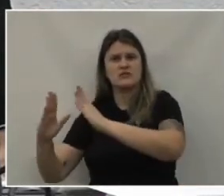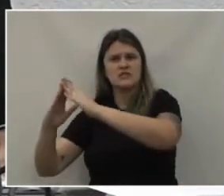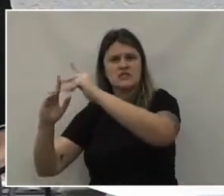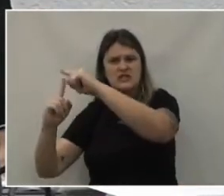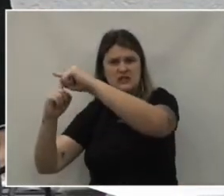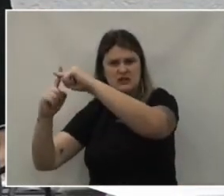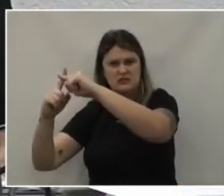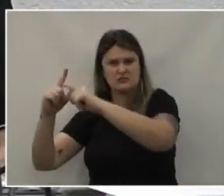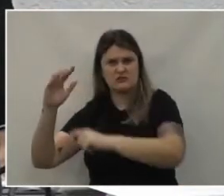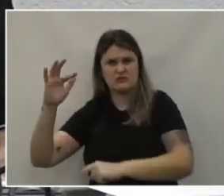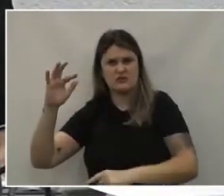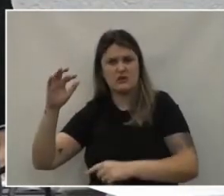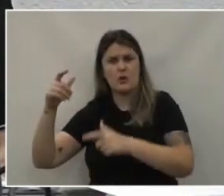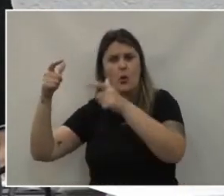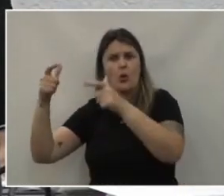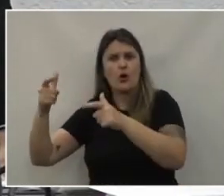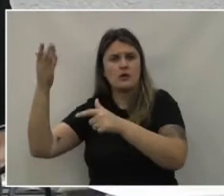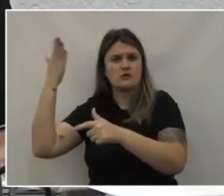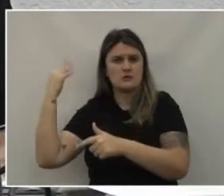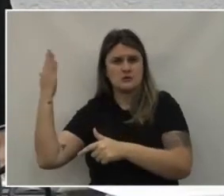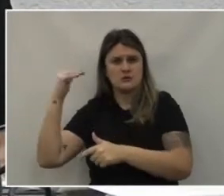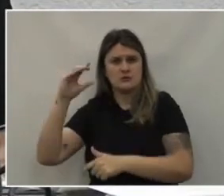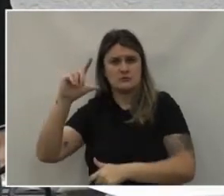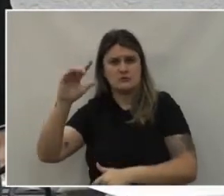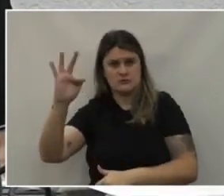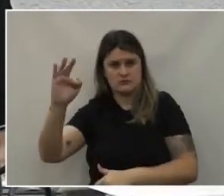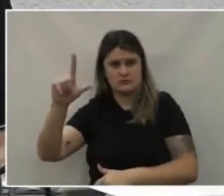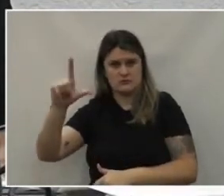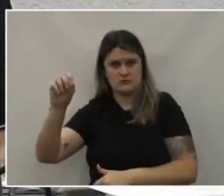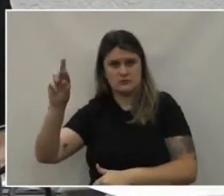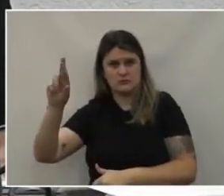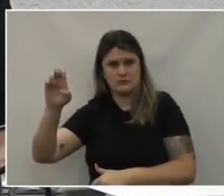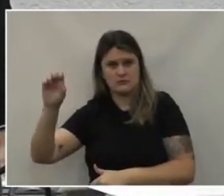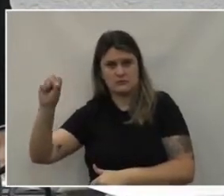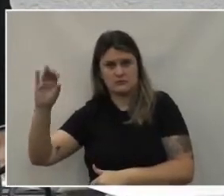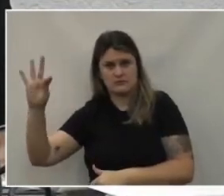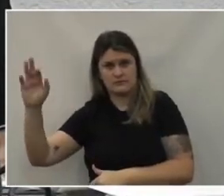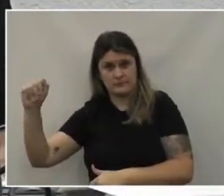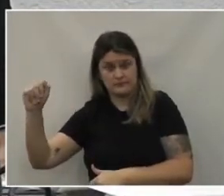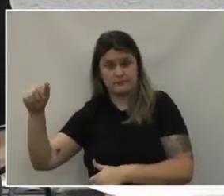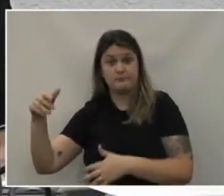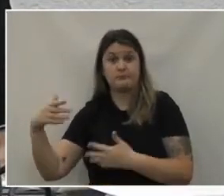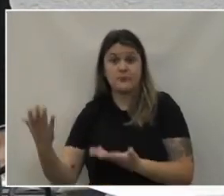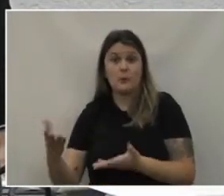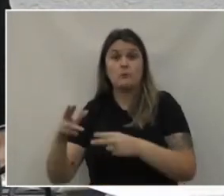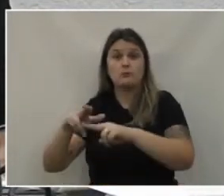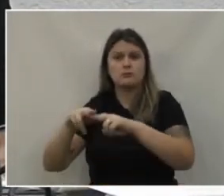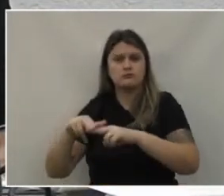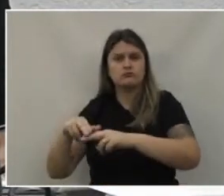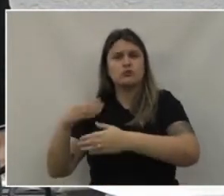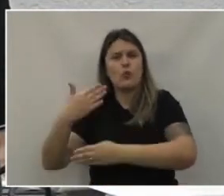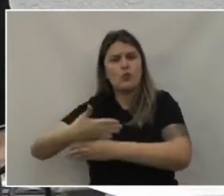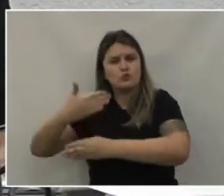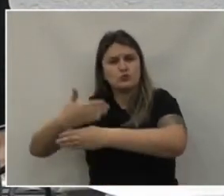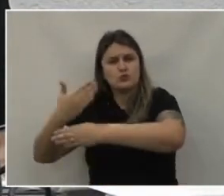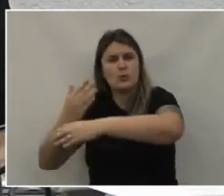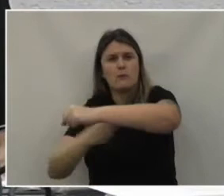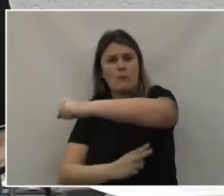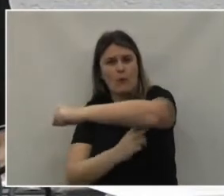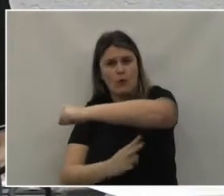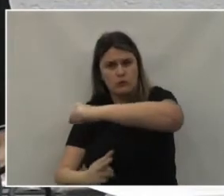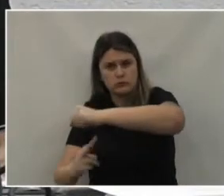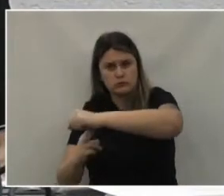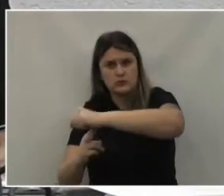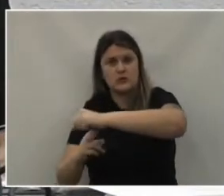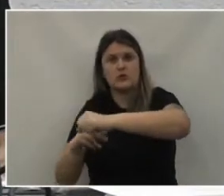São Cristóvão. Justificativa. Por causa da construção da ponte, está sendo mais utilizada essa rua,